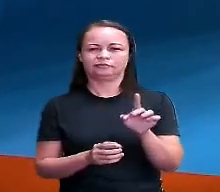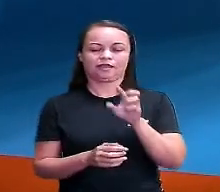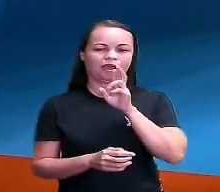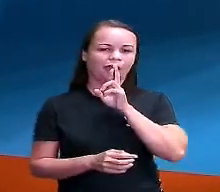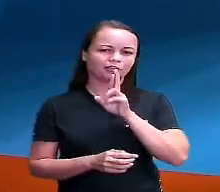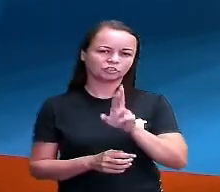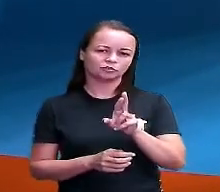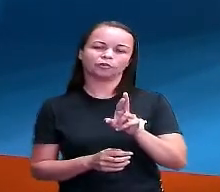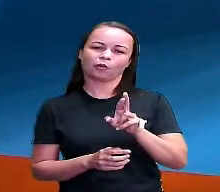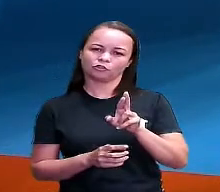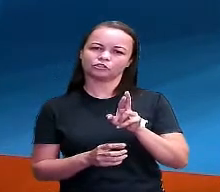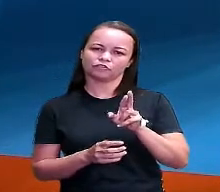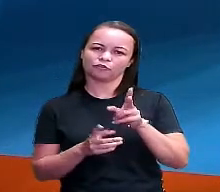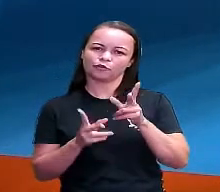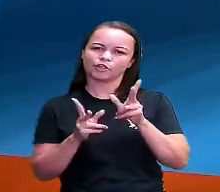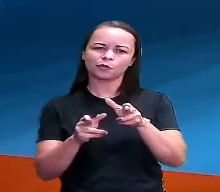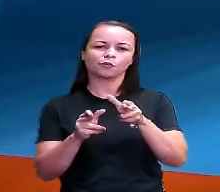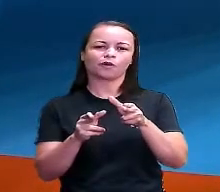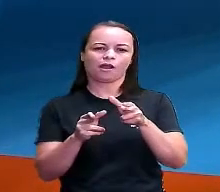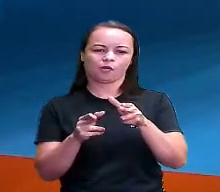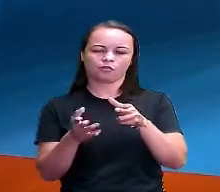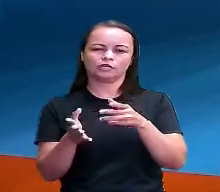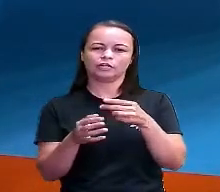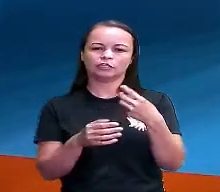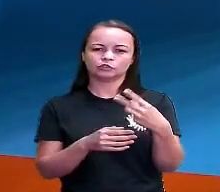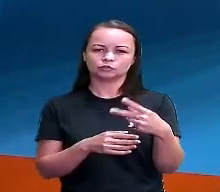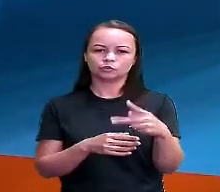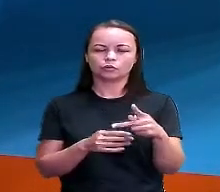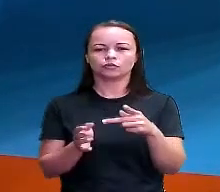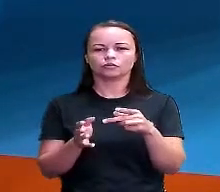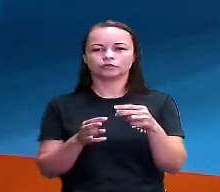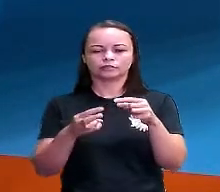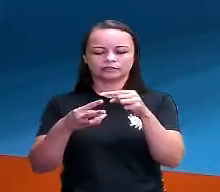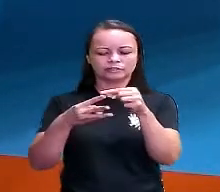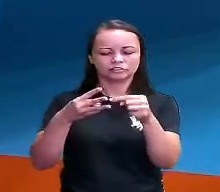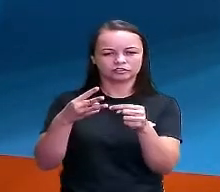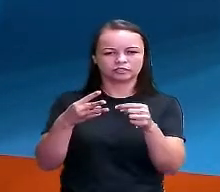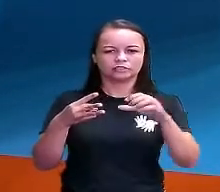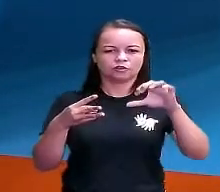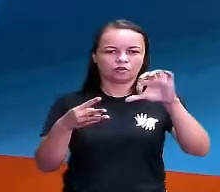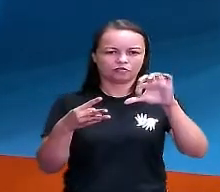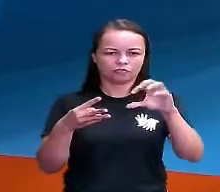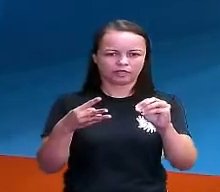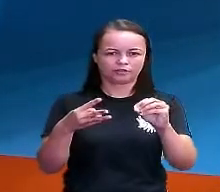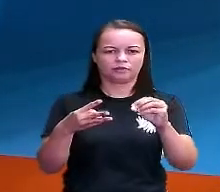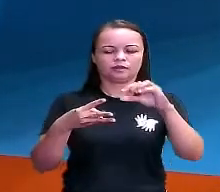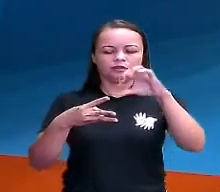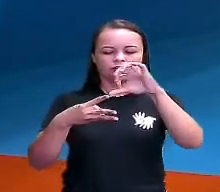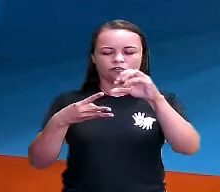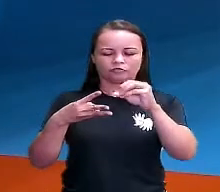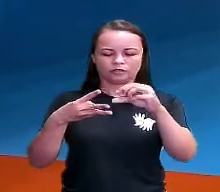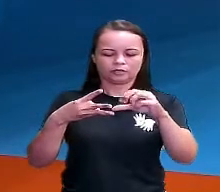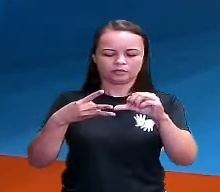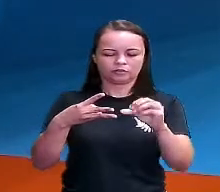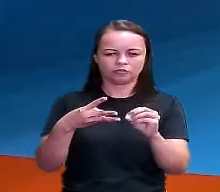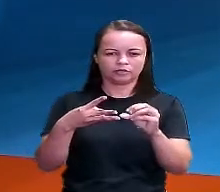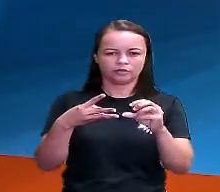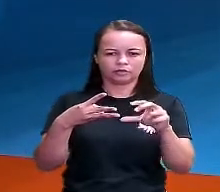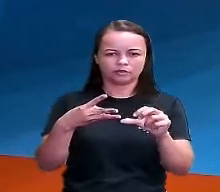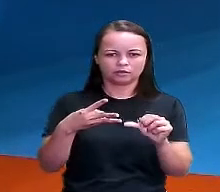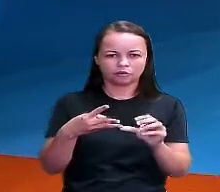resposta foi a mesma. Todas deram 90, tá certo? E aí a gente chama